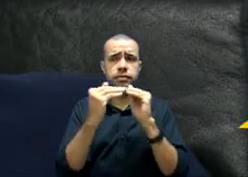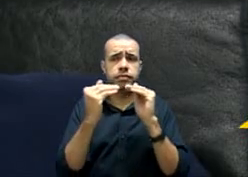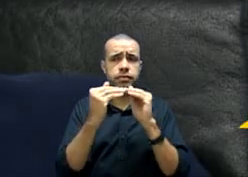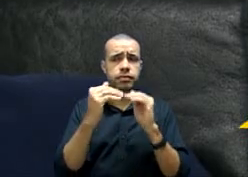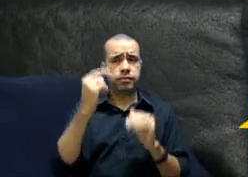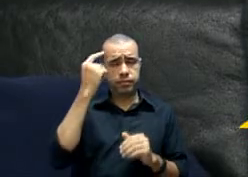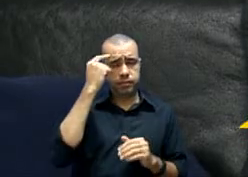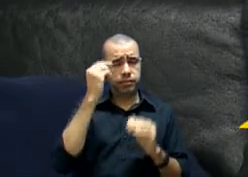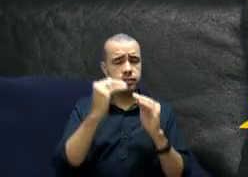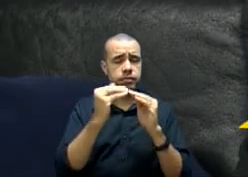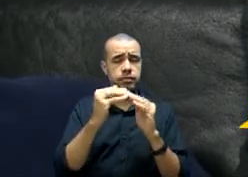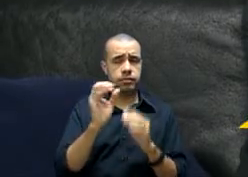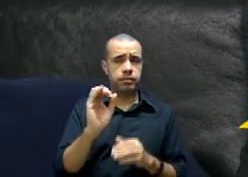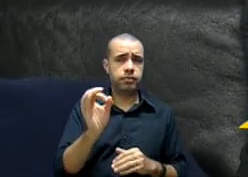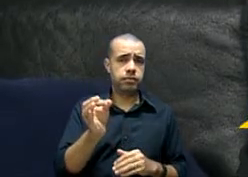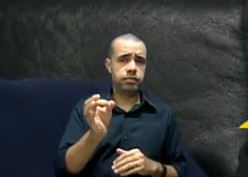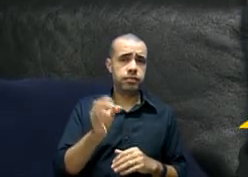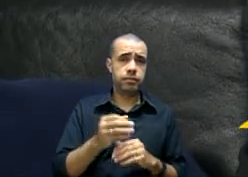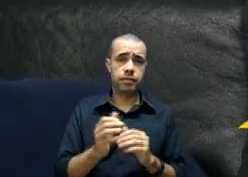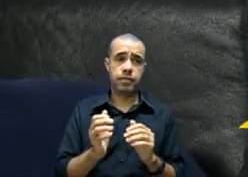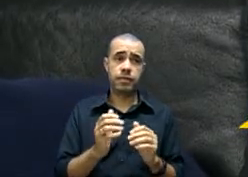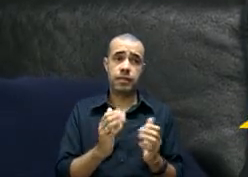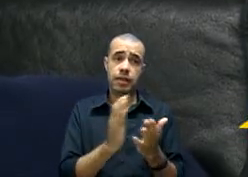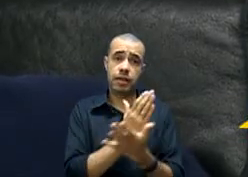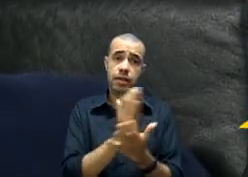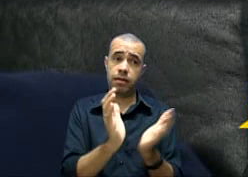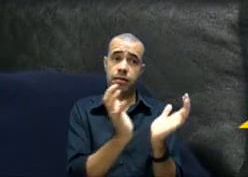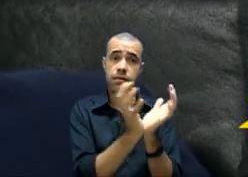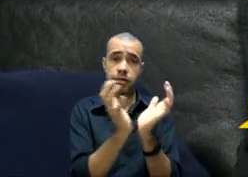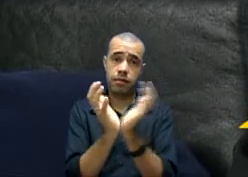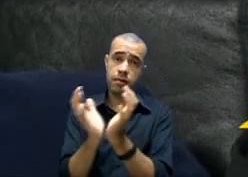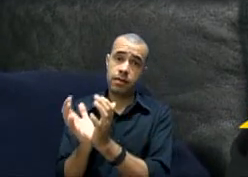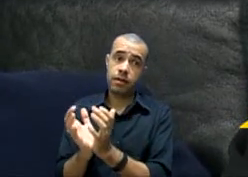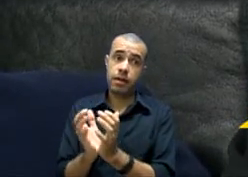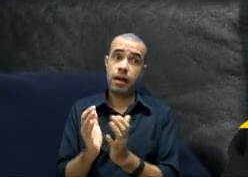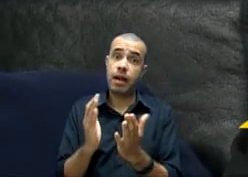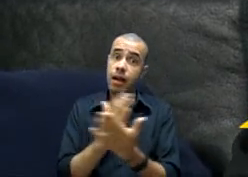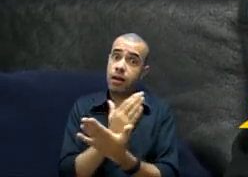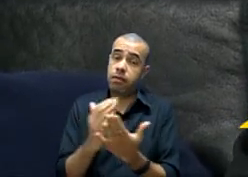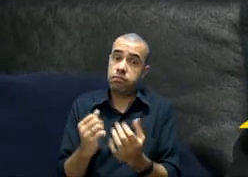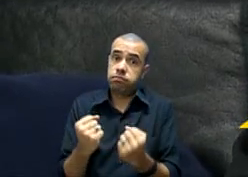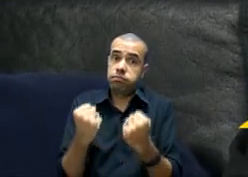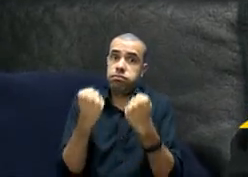Excelência. Alguns grupos, e alguns até